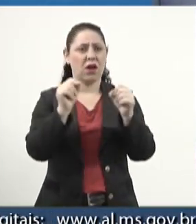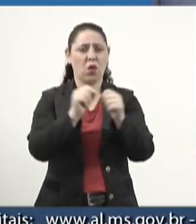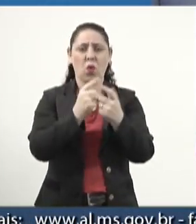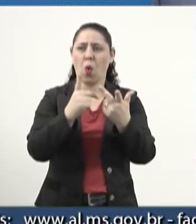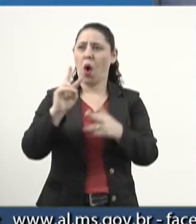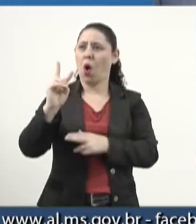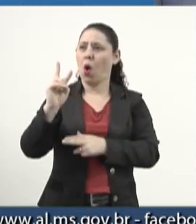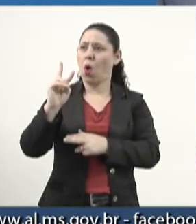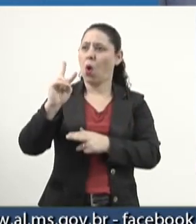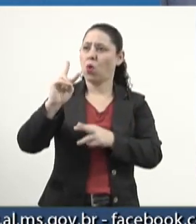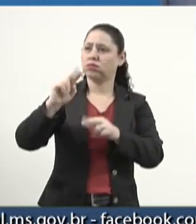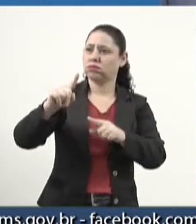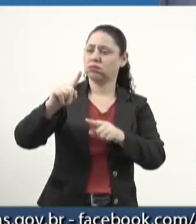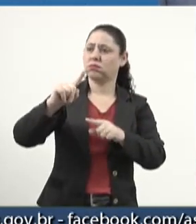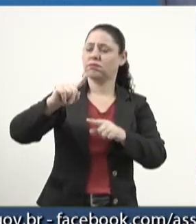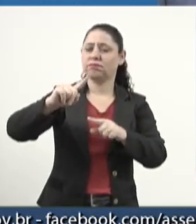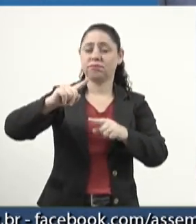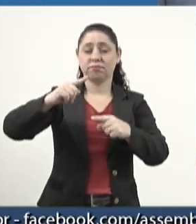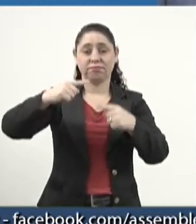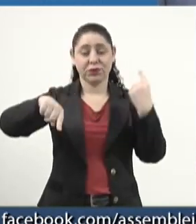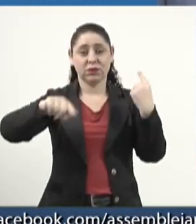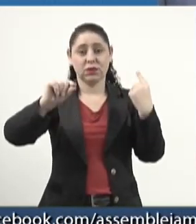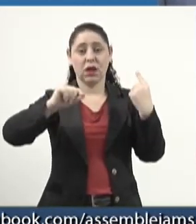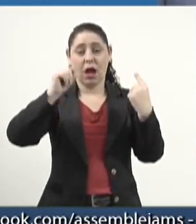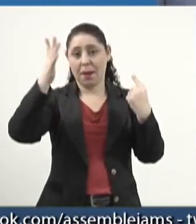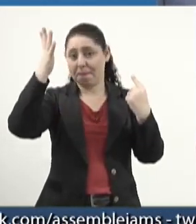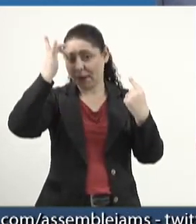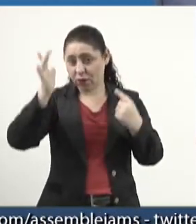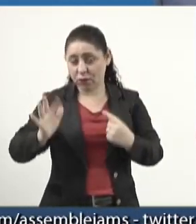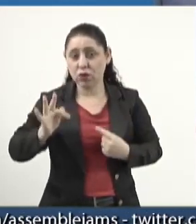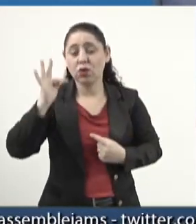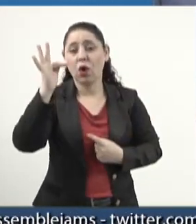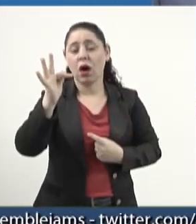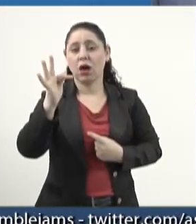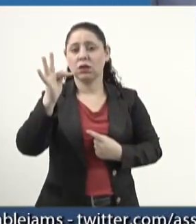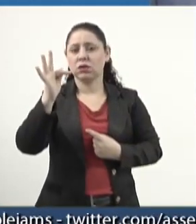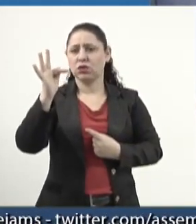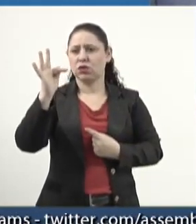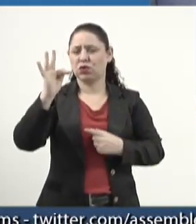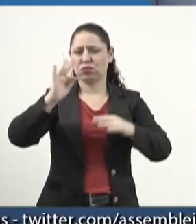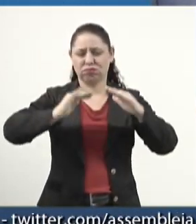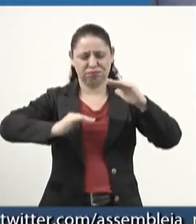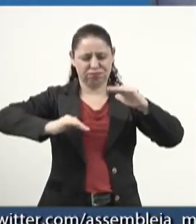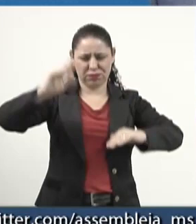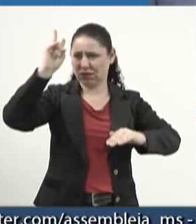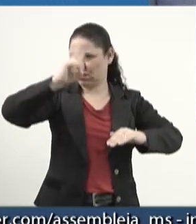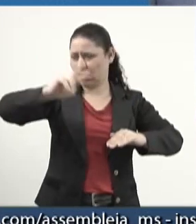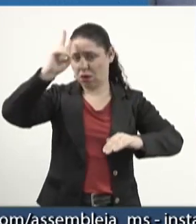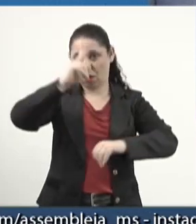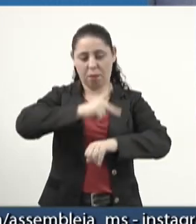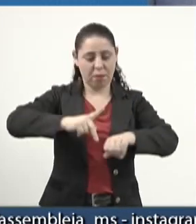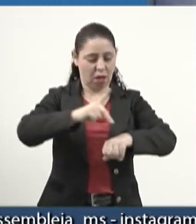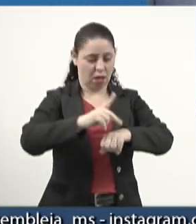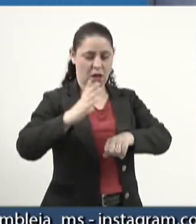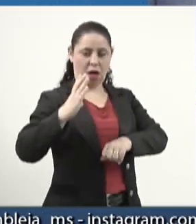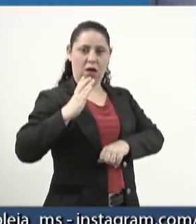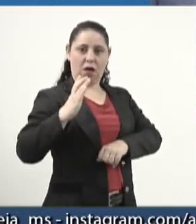clima implica pensar no amanhã e enfrentar desigualdades históricas. Os países